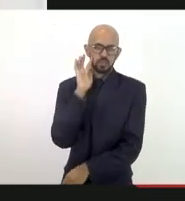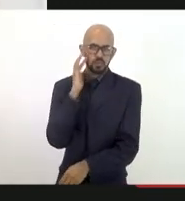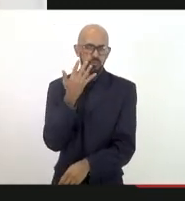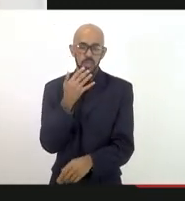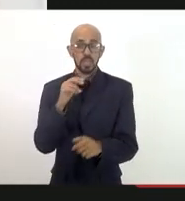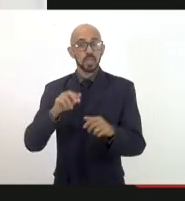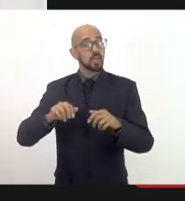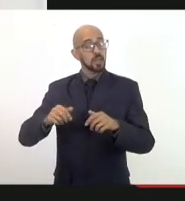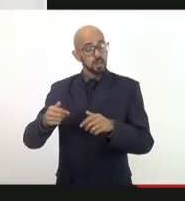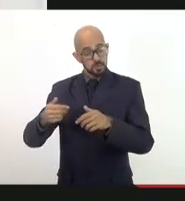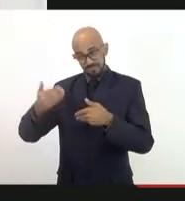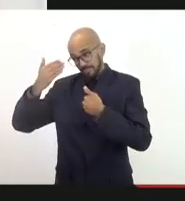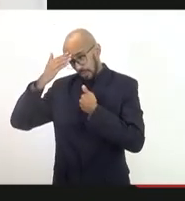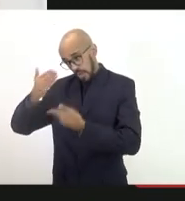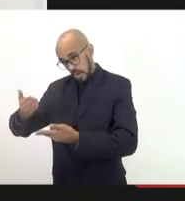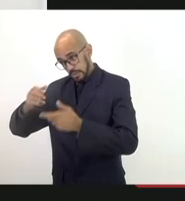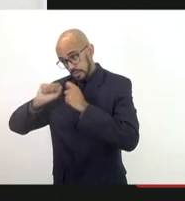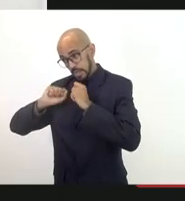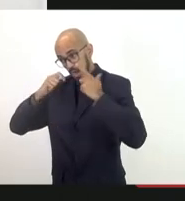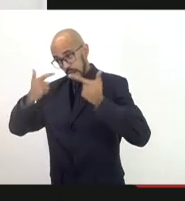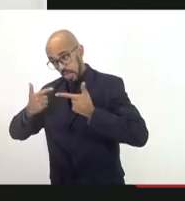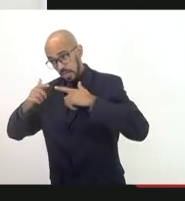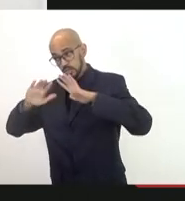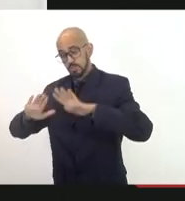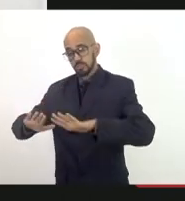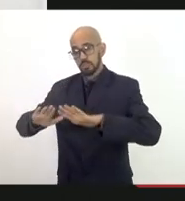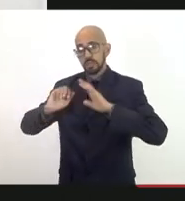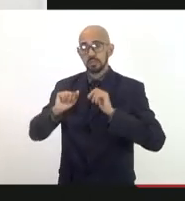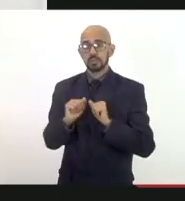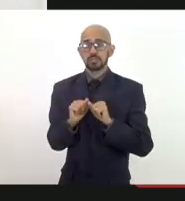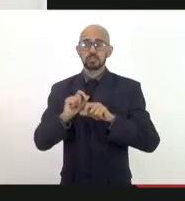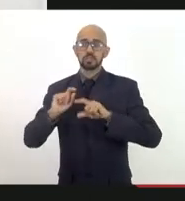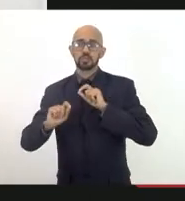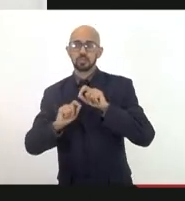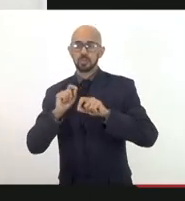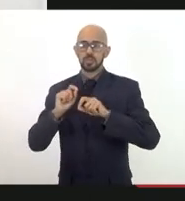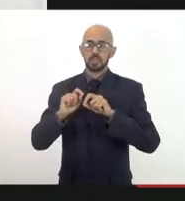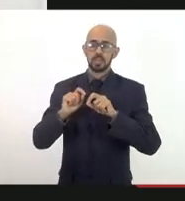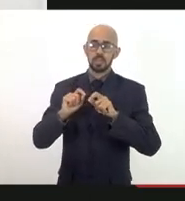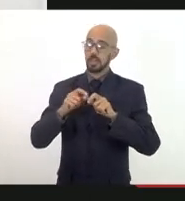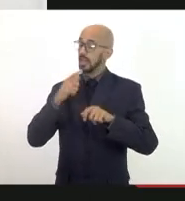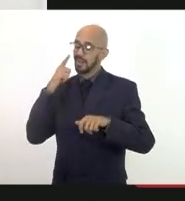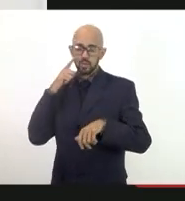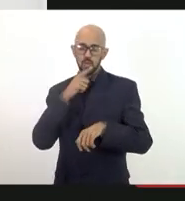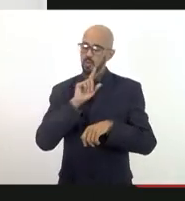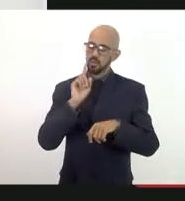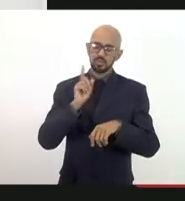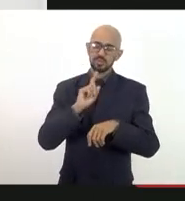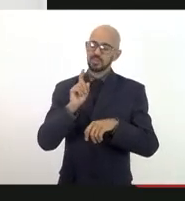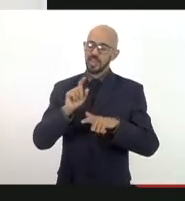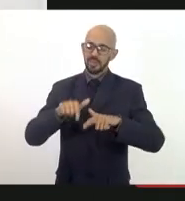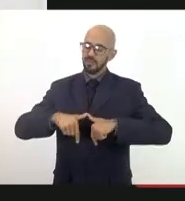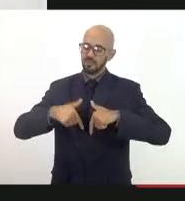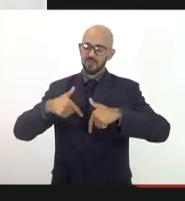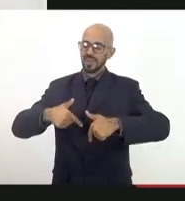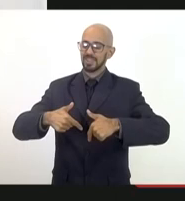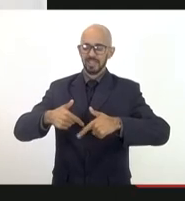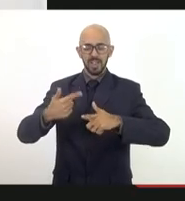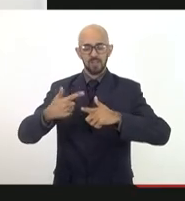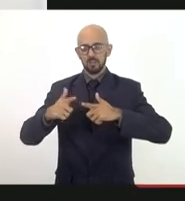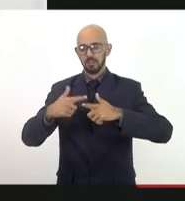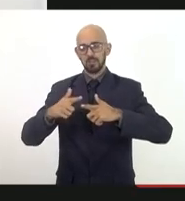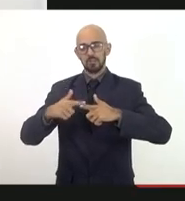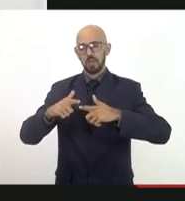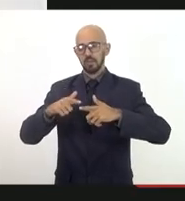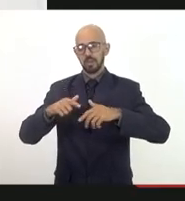disponibilizado para as pessoas em situação de mais necessidade nesse momento, dê conta de enfrentar a tuberculose, né? Assim, então, não sozinho